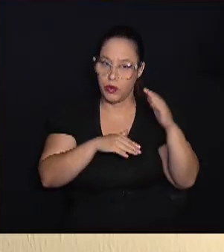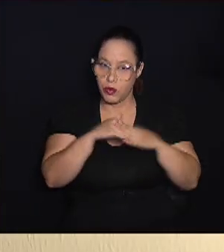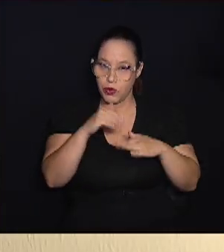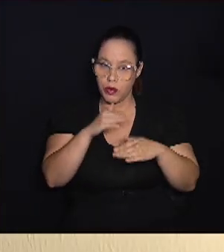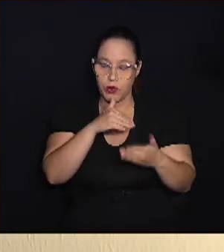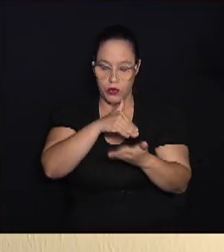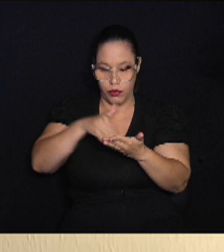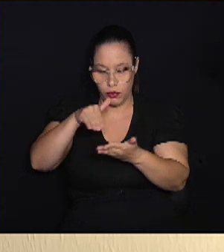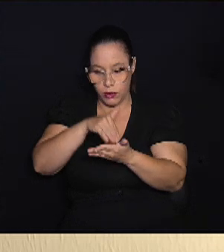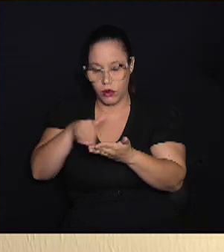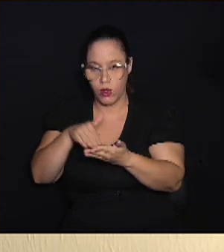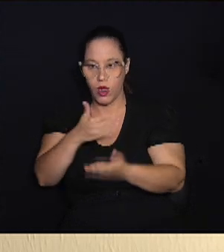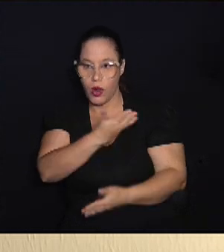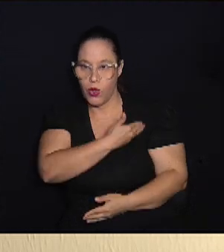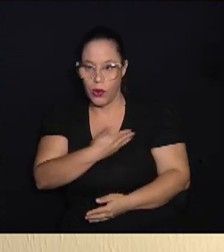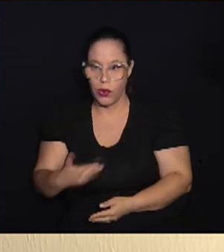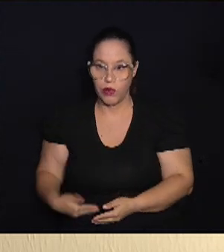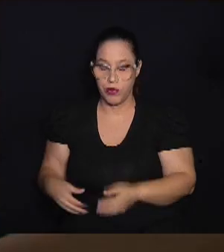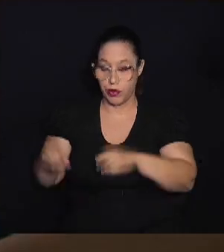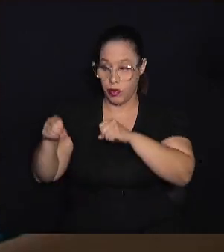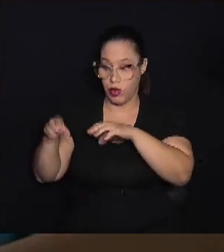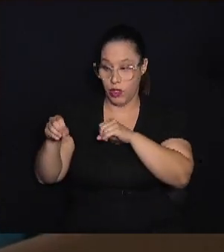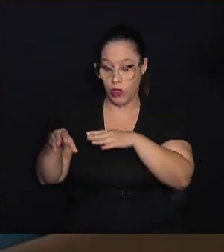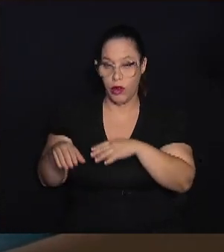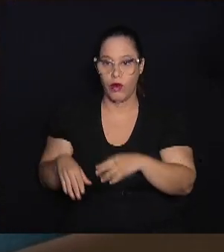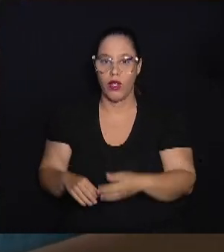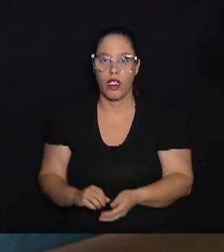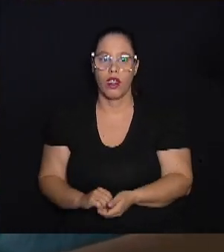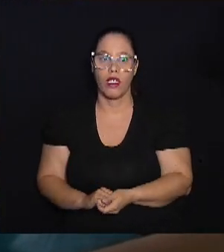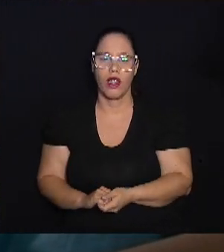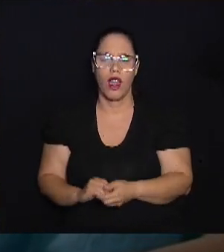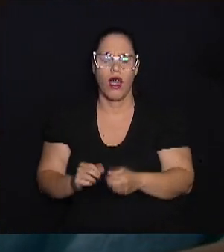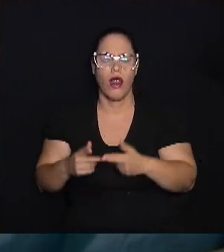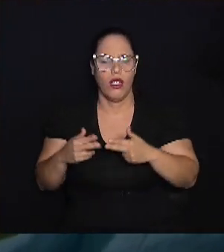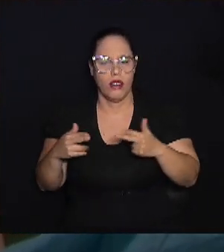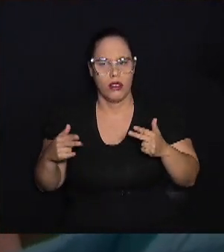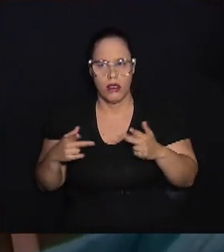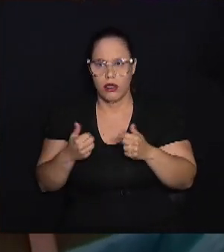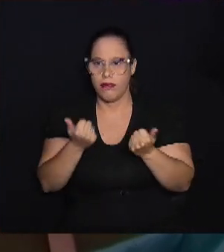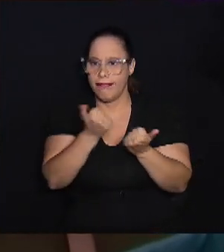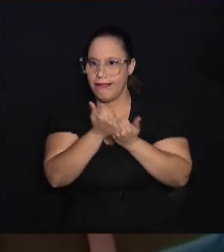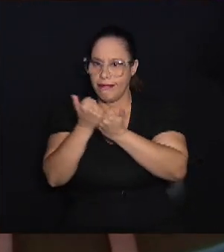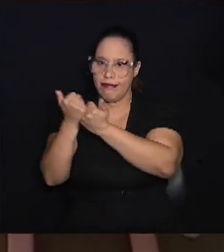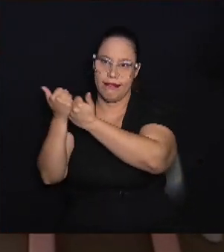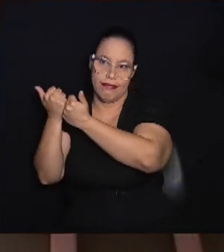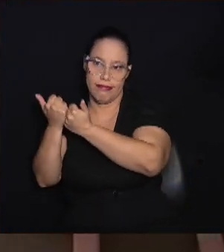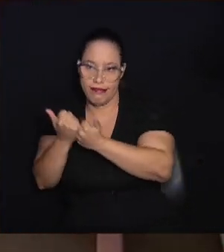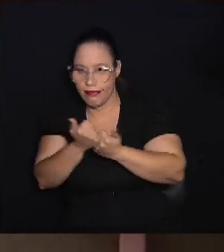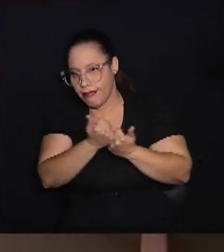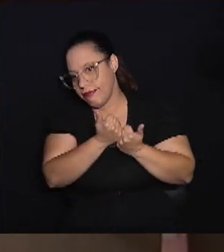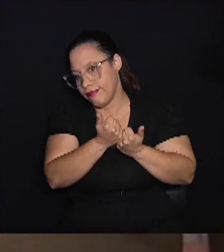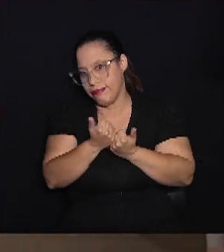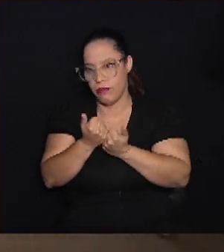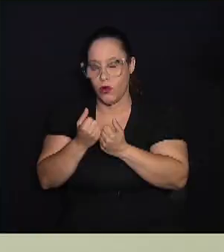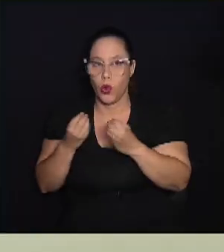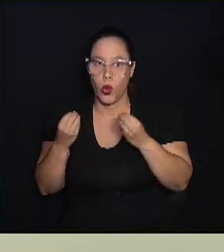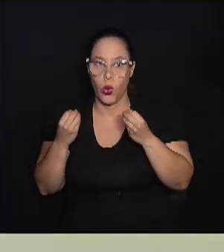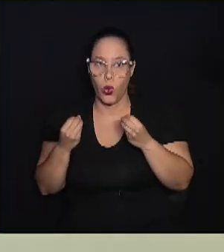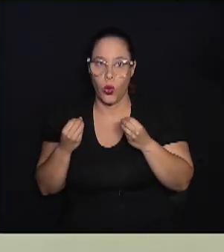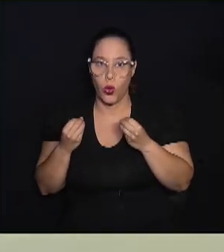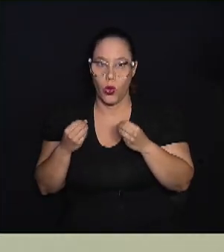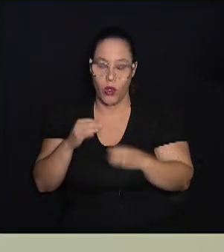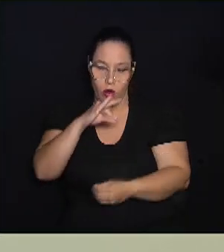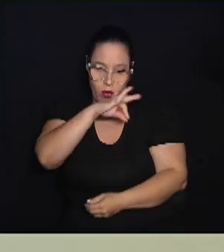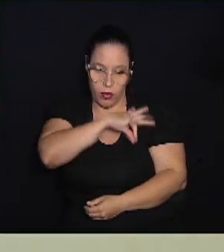Secretarias Municipais de Educação e de Segurança Pública e de diversos parceiros da rede protetiva, como a Delegacia de Defesa